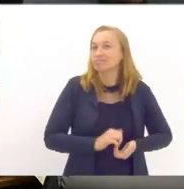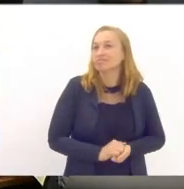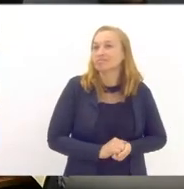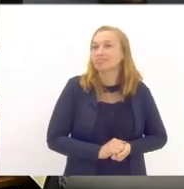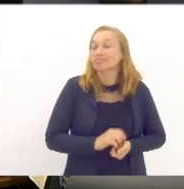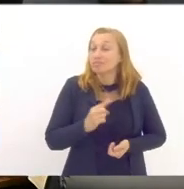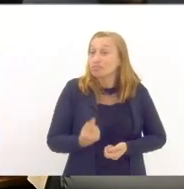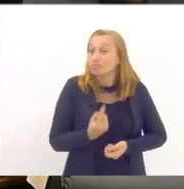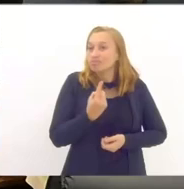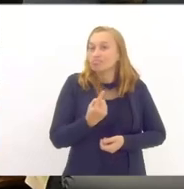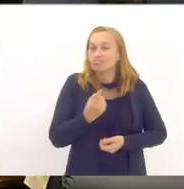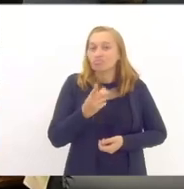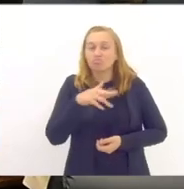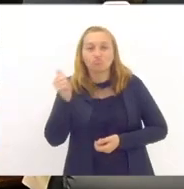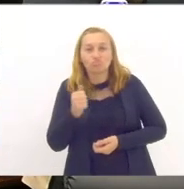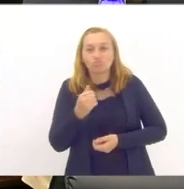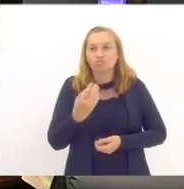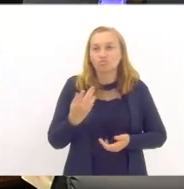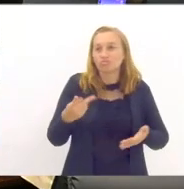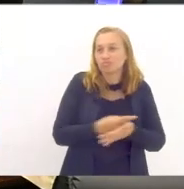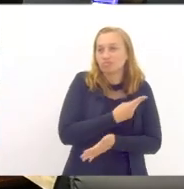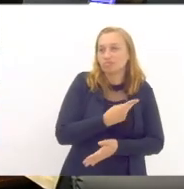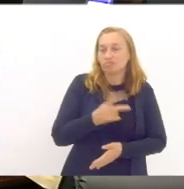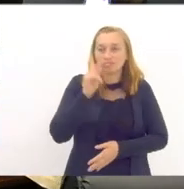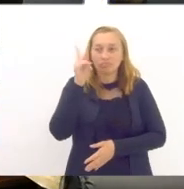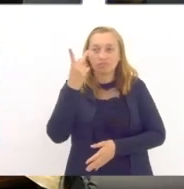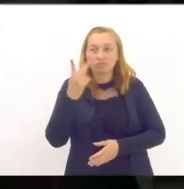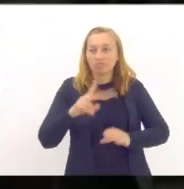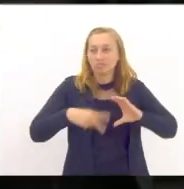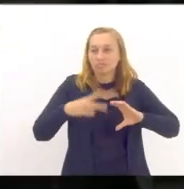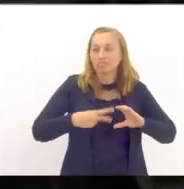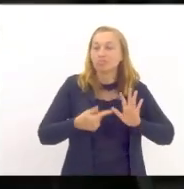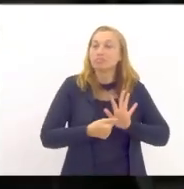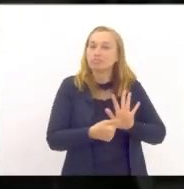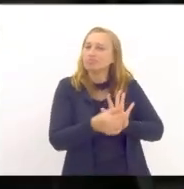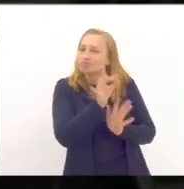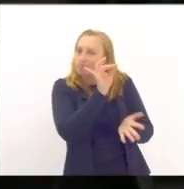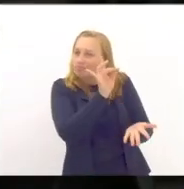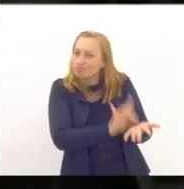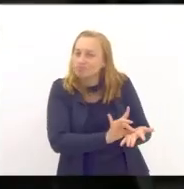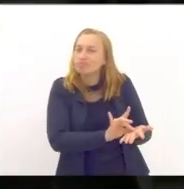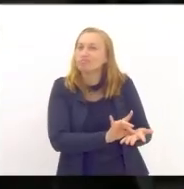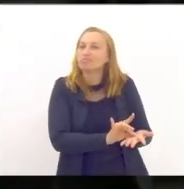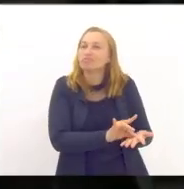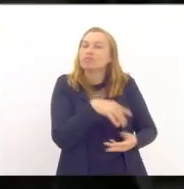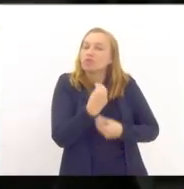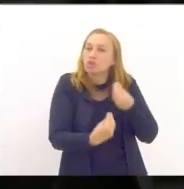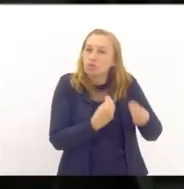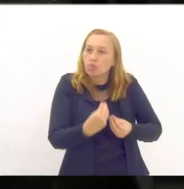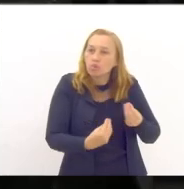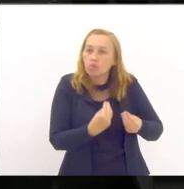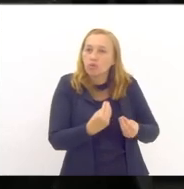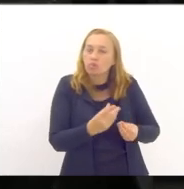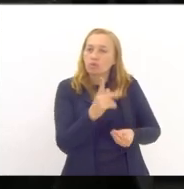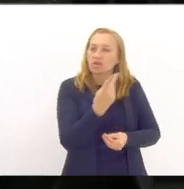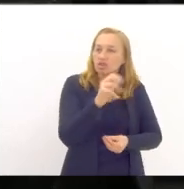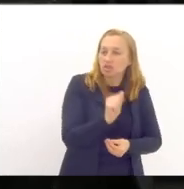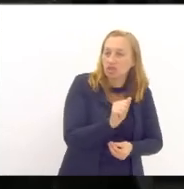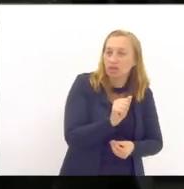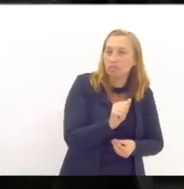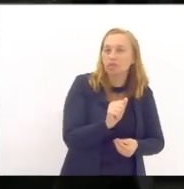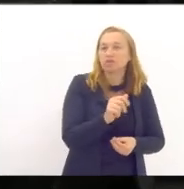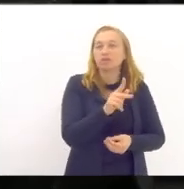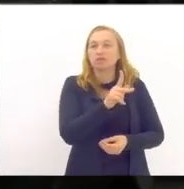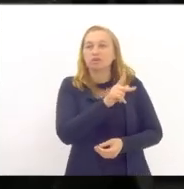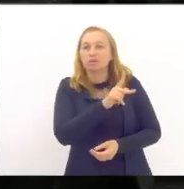coisa única que nunca tinha acontecido na história da Câmara, mostra realmente como essa chapa do presidente Caiado e da